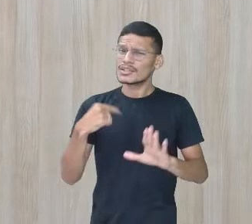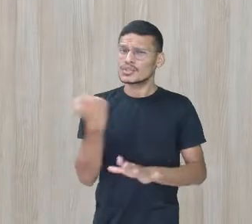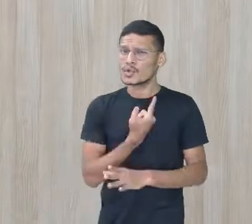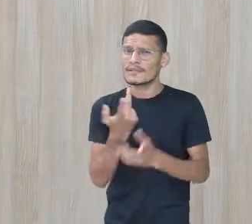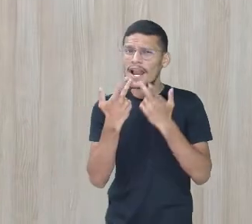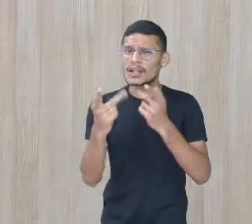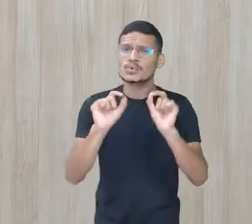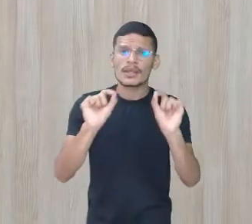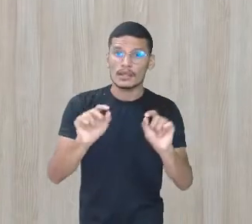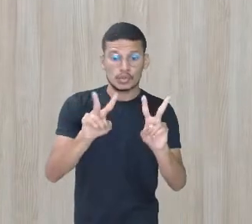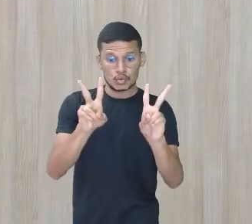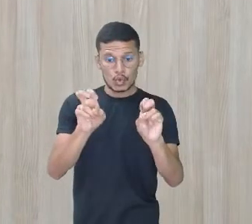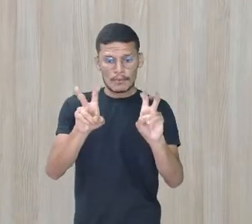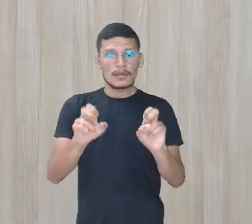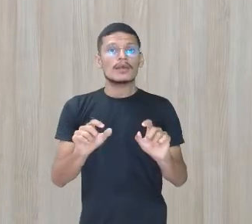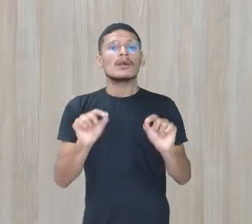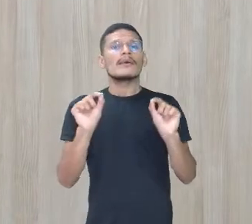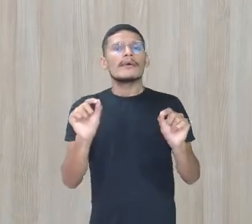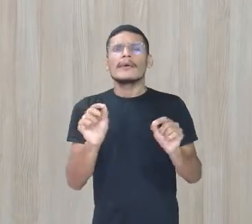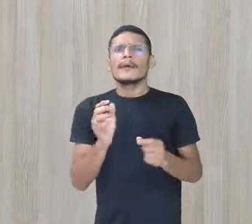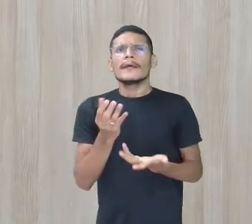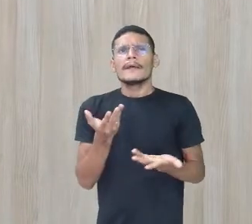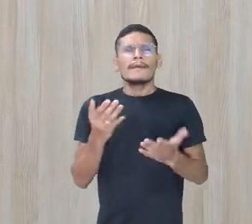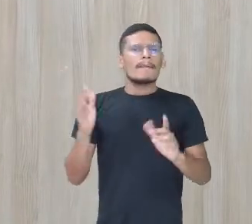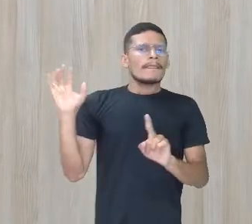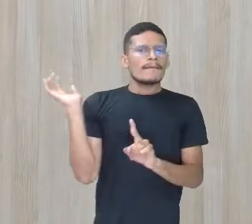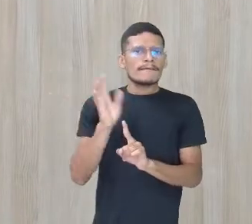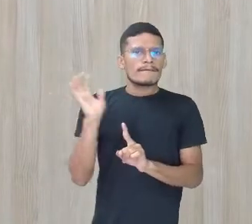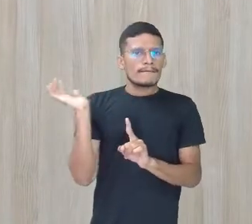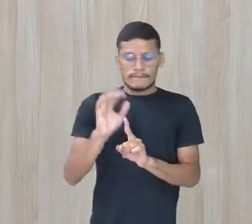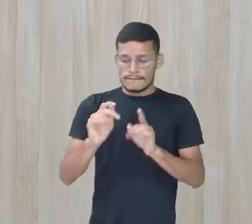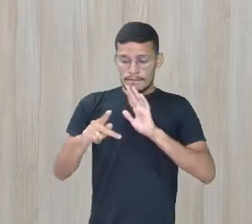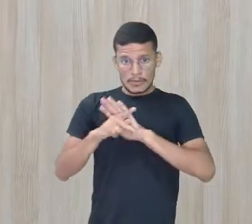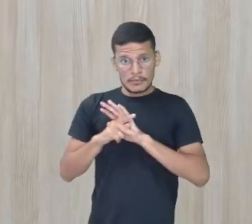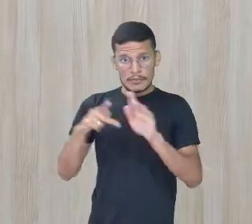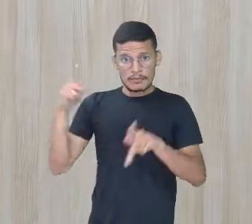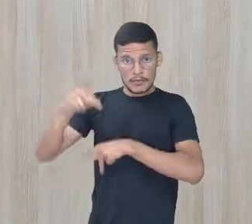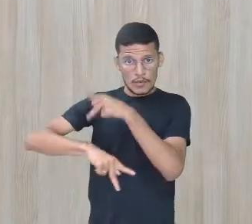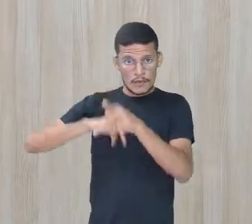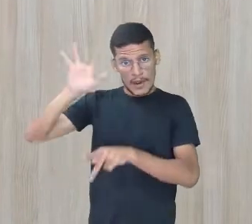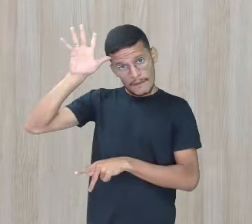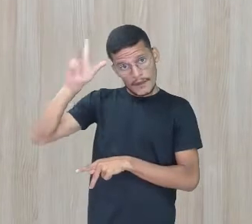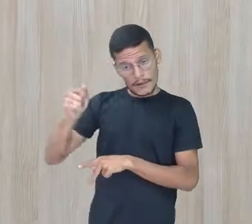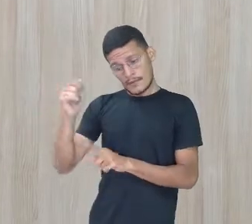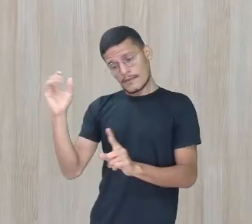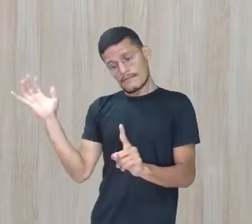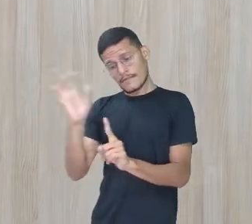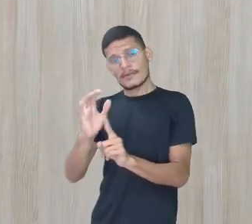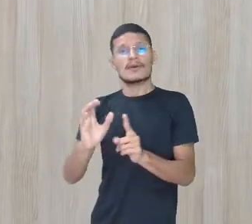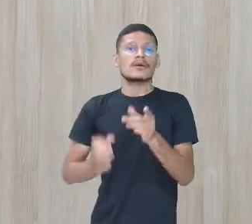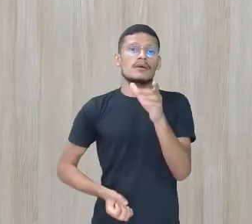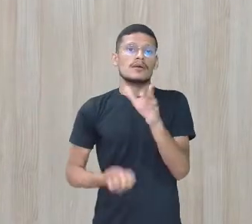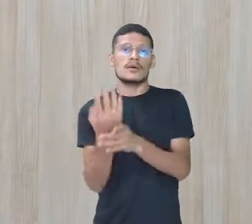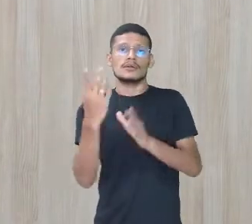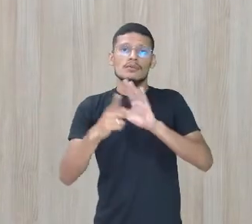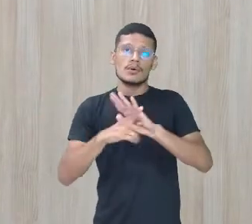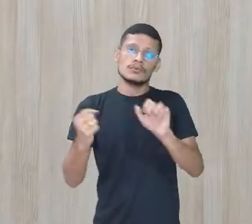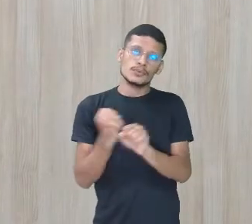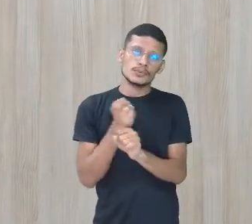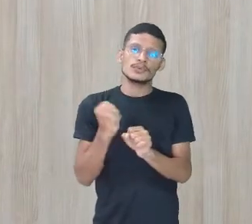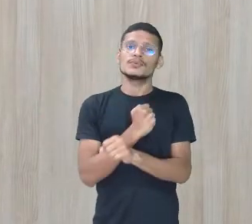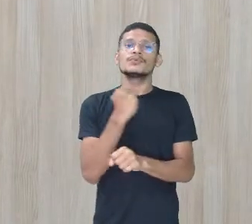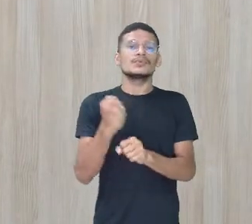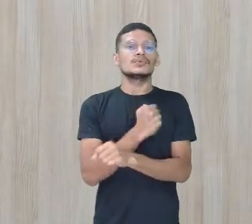falando sobre essa grande influência, né, dos povos africanos na construção da sociedade,